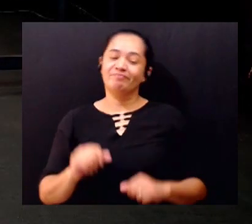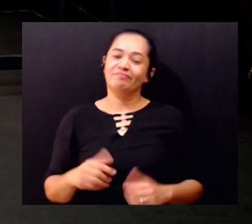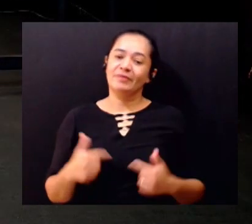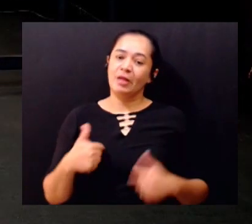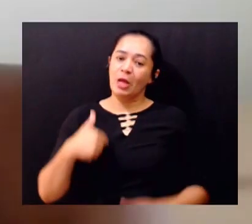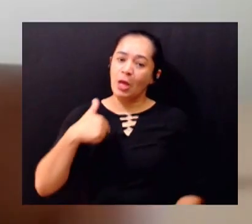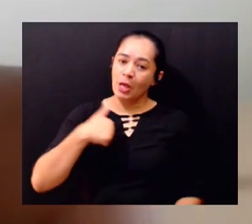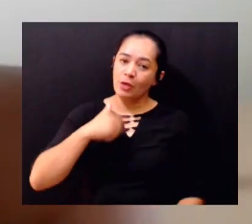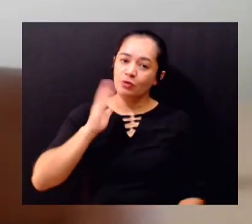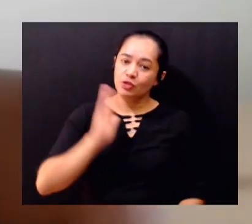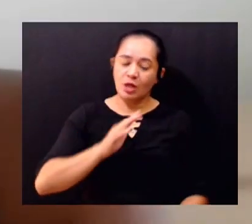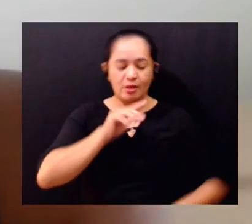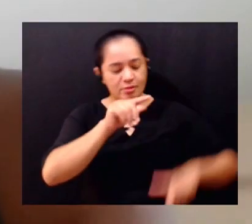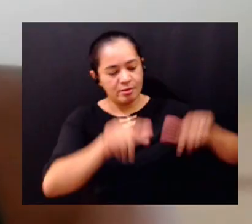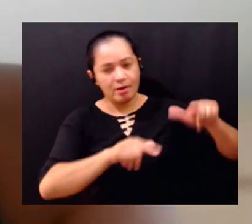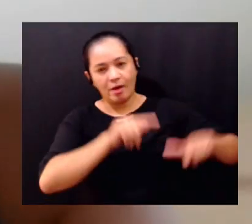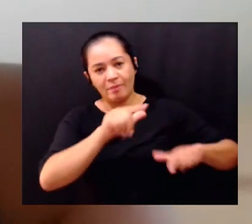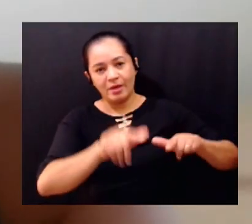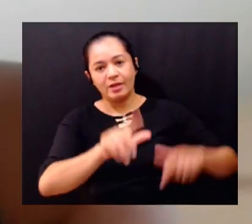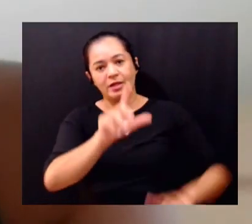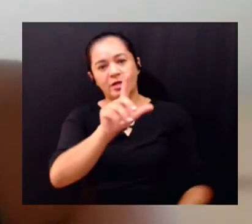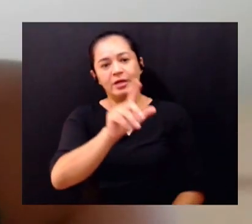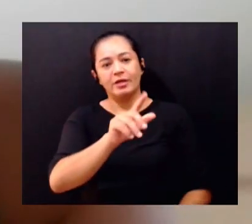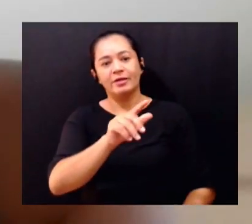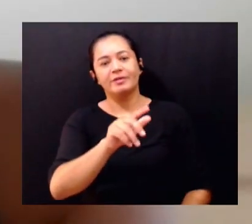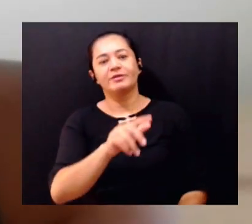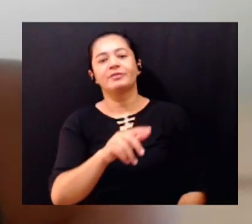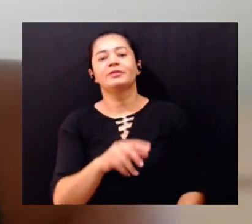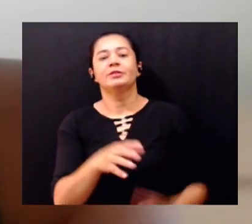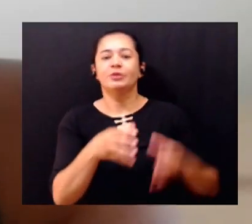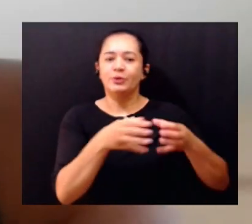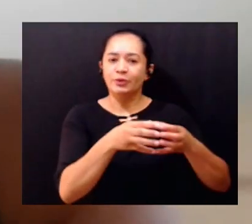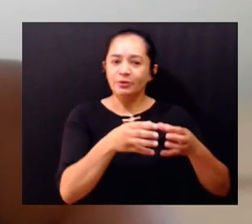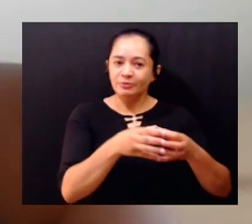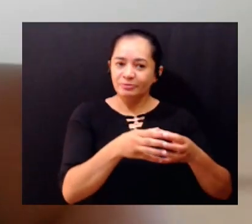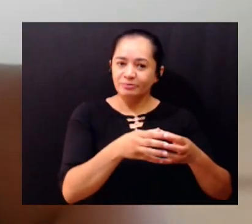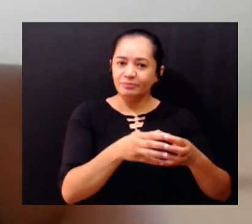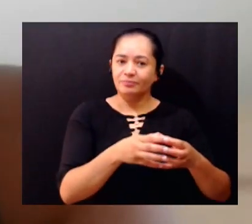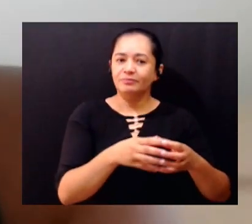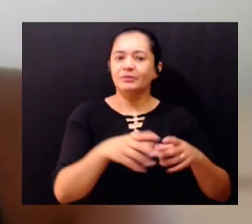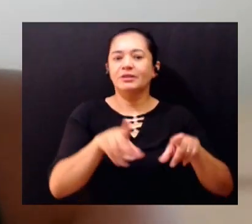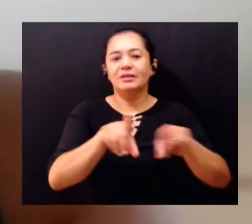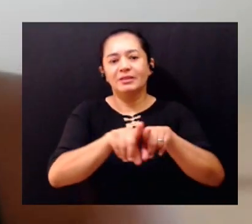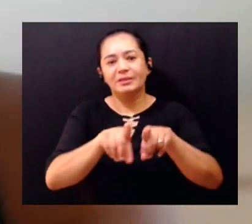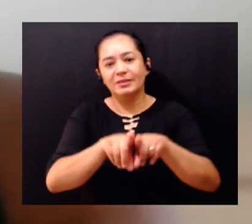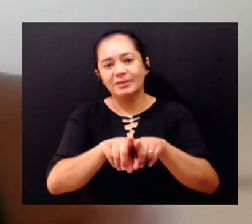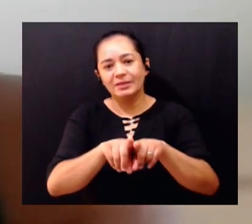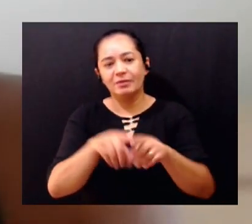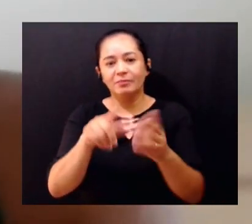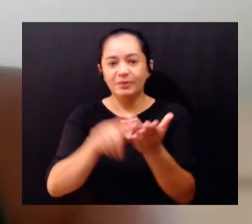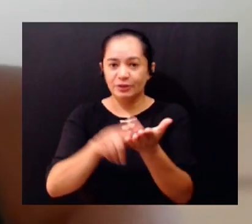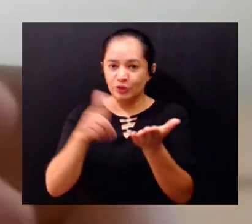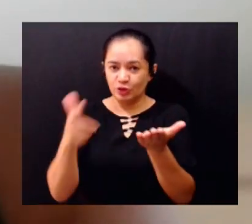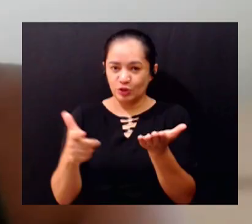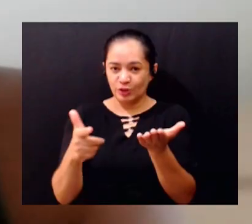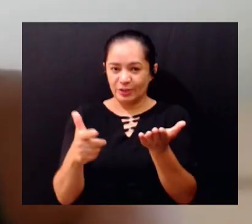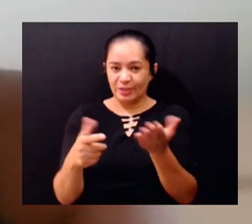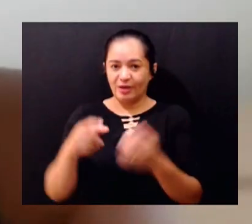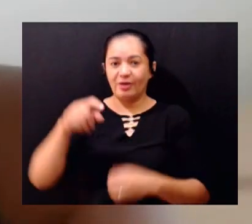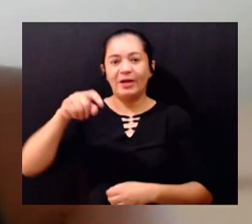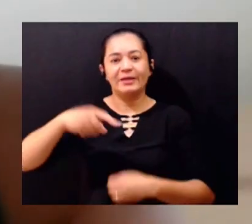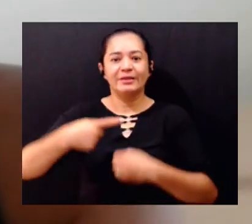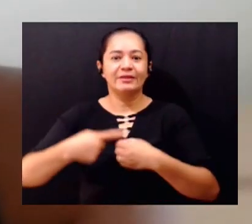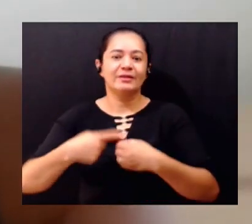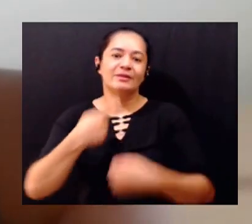Trapalhões, que eu já expliquei como funcionava, né? E trabalhei no Diário do Povo, em Campinas, e no Correio Popular. No Diário do